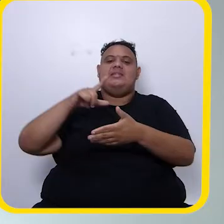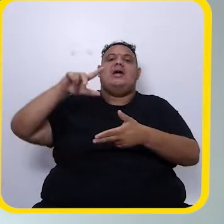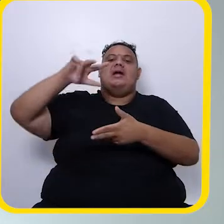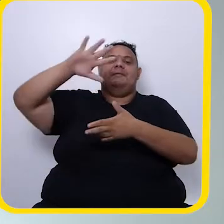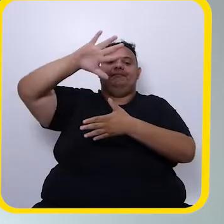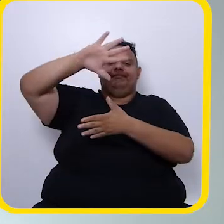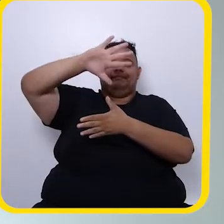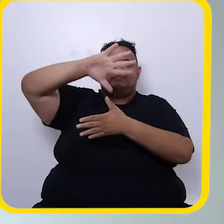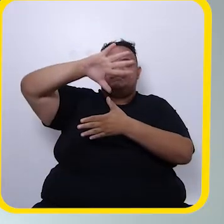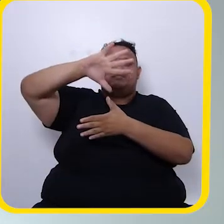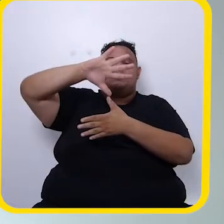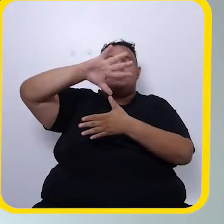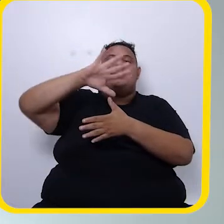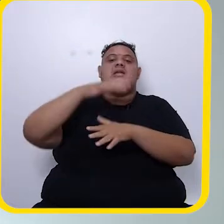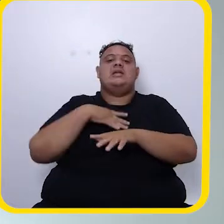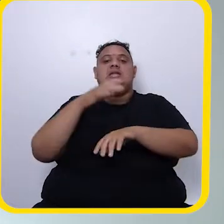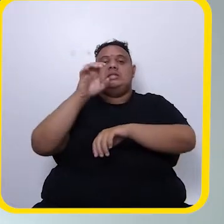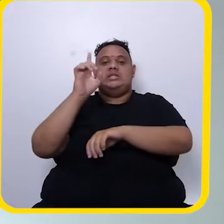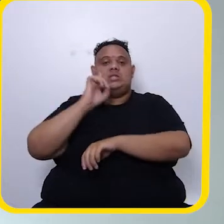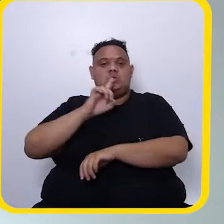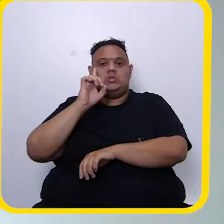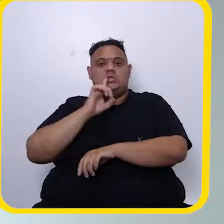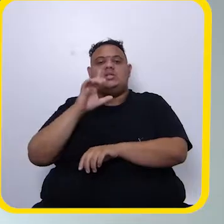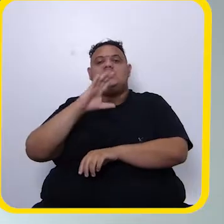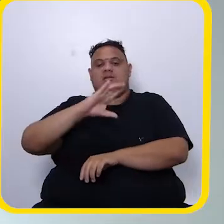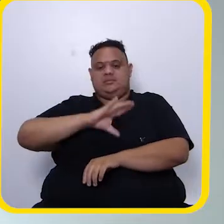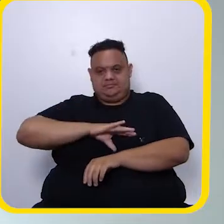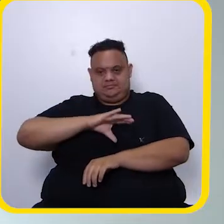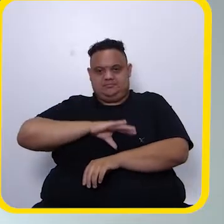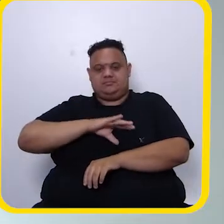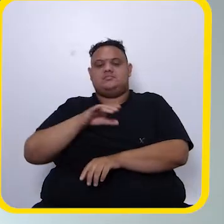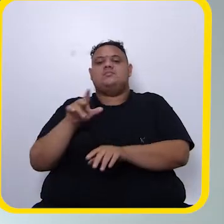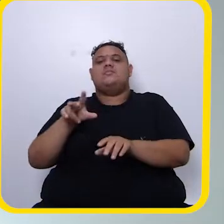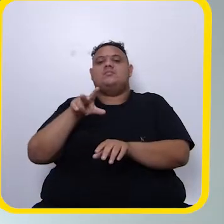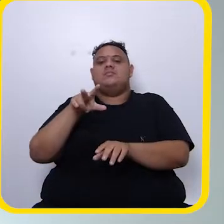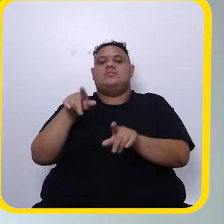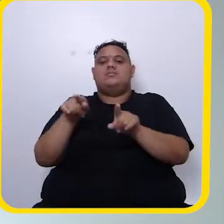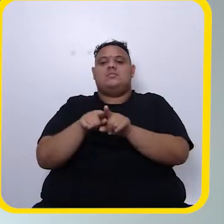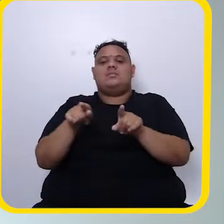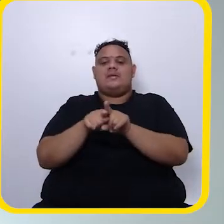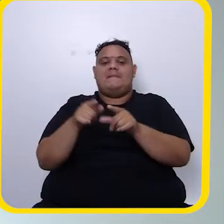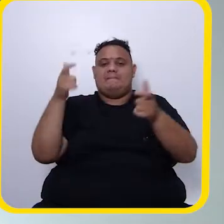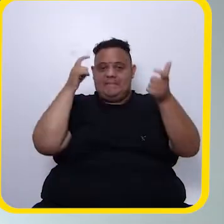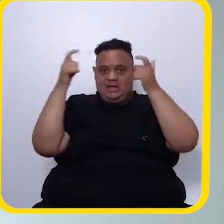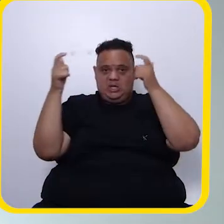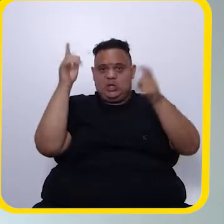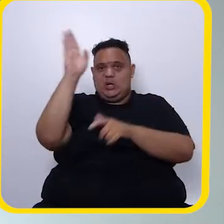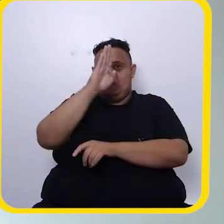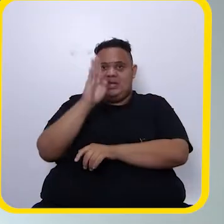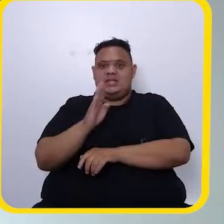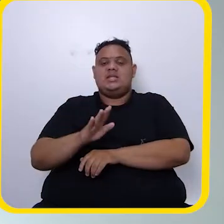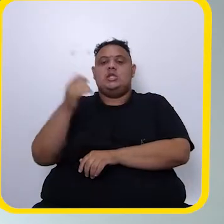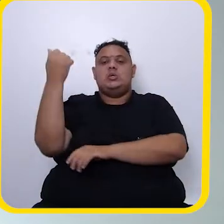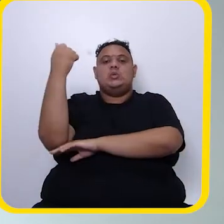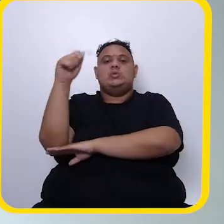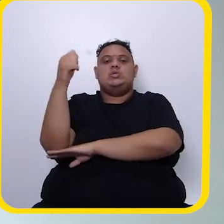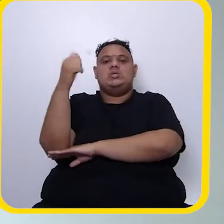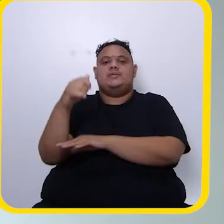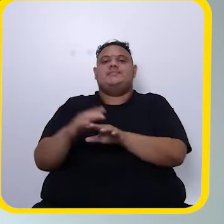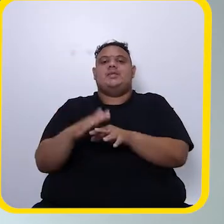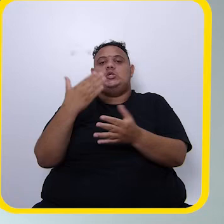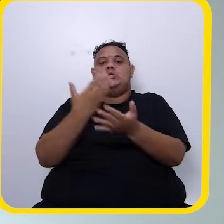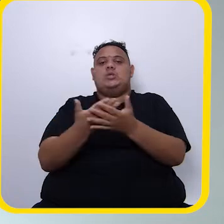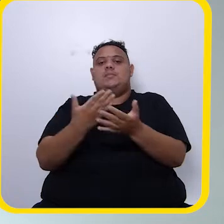América, destacando Estados Unidos e Canadá. Também estudamos os países emergentes, México, Brasil e